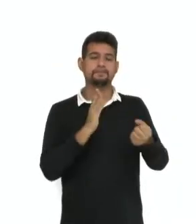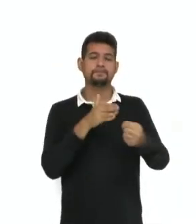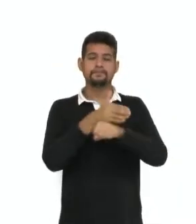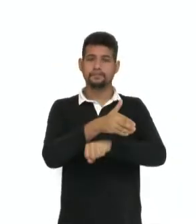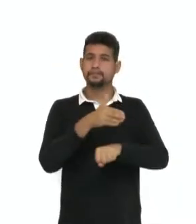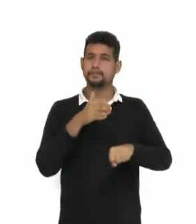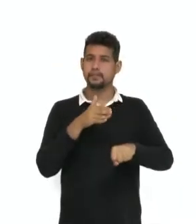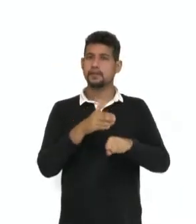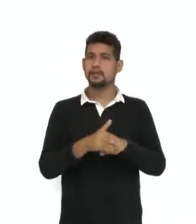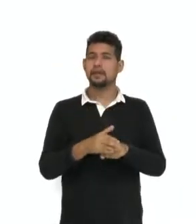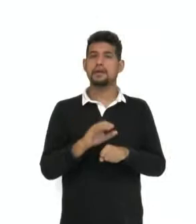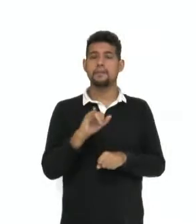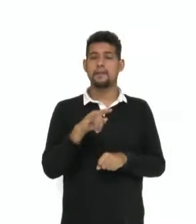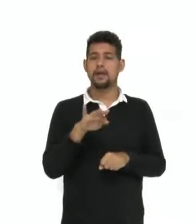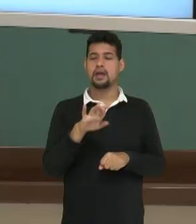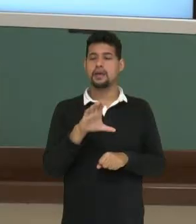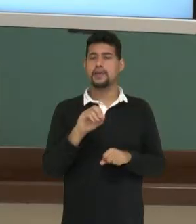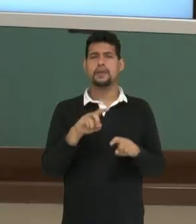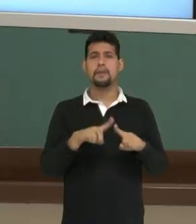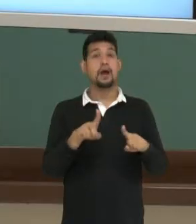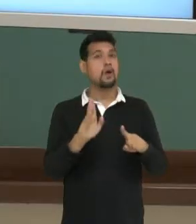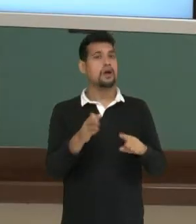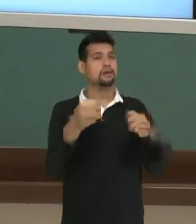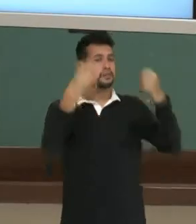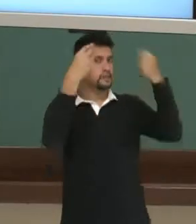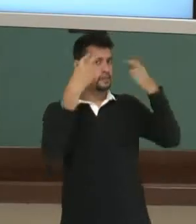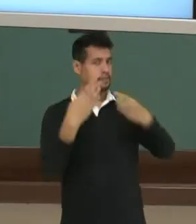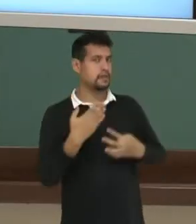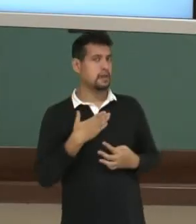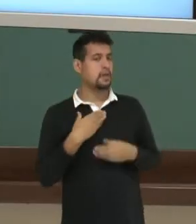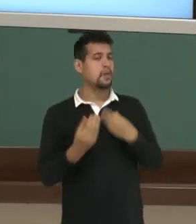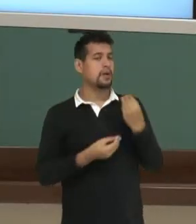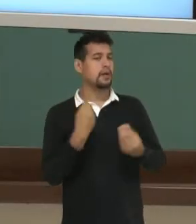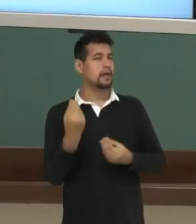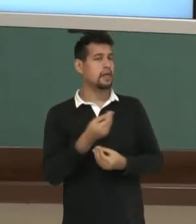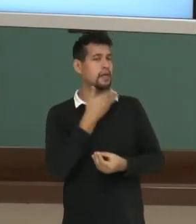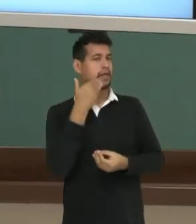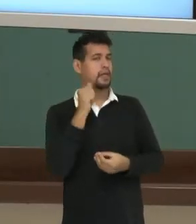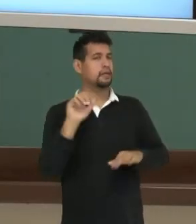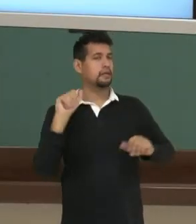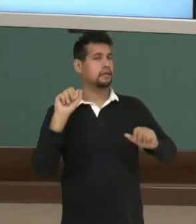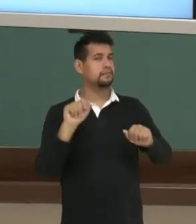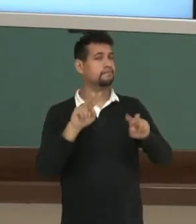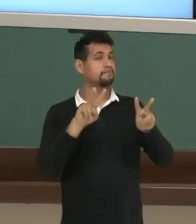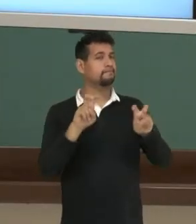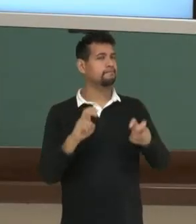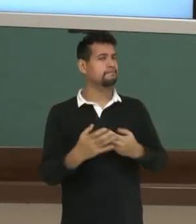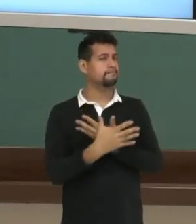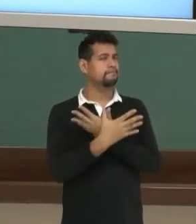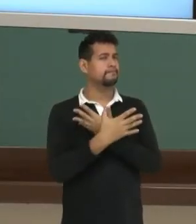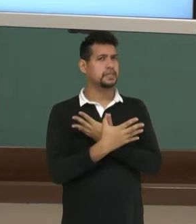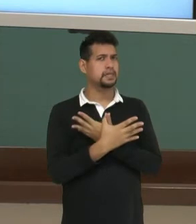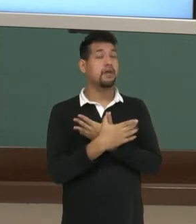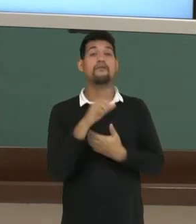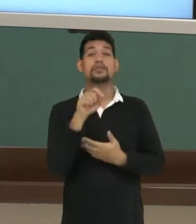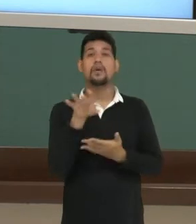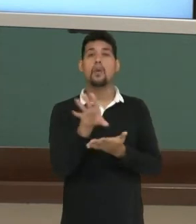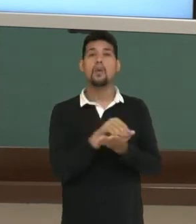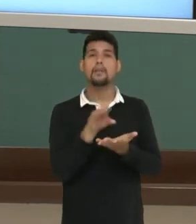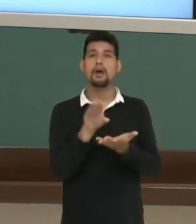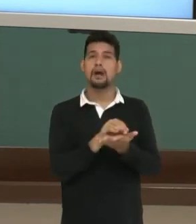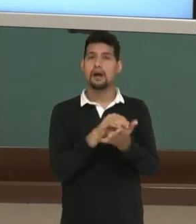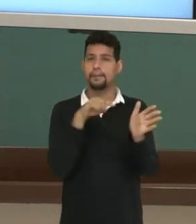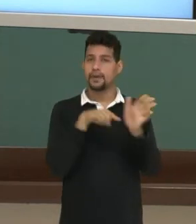esse império. Explique o que favoreceu o domínio espanhol sobre os incas. Vocês vão copiar essa